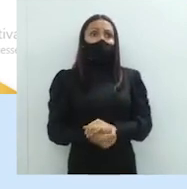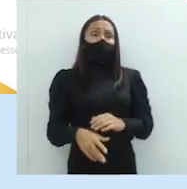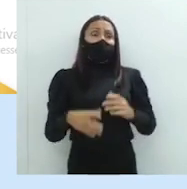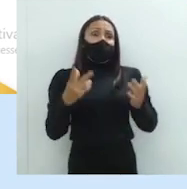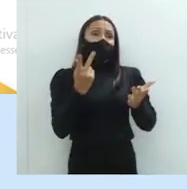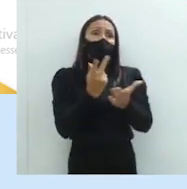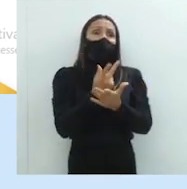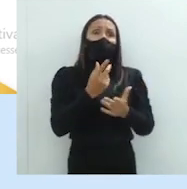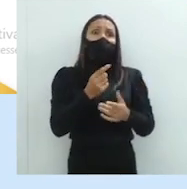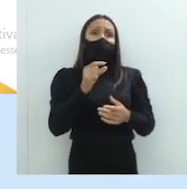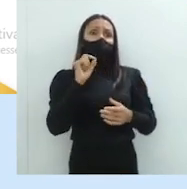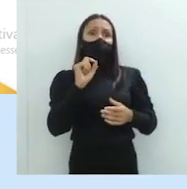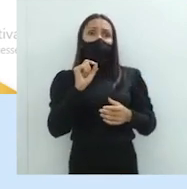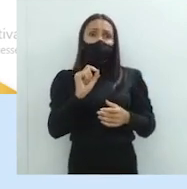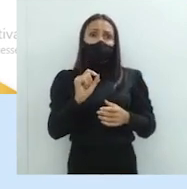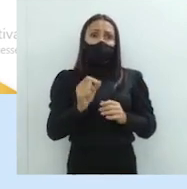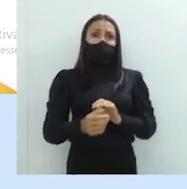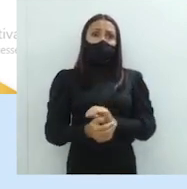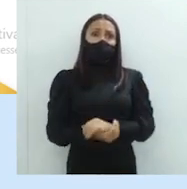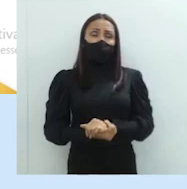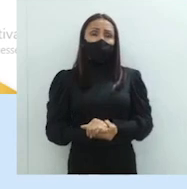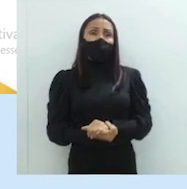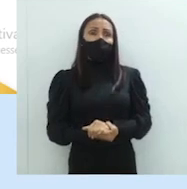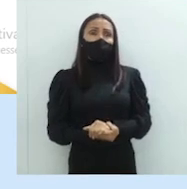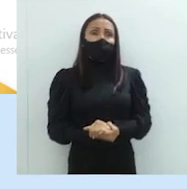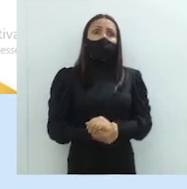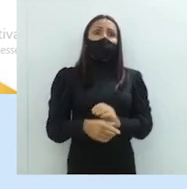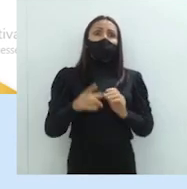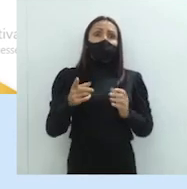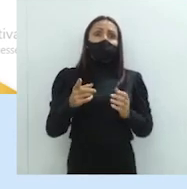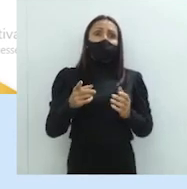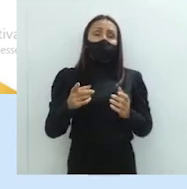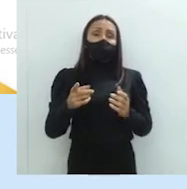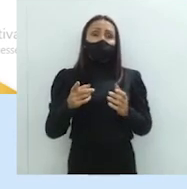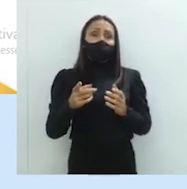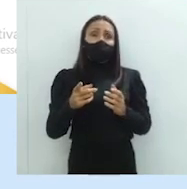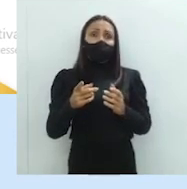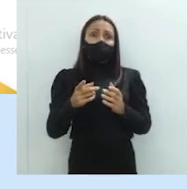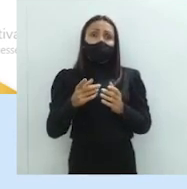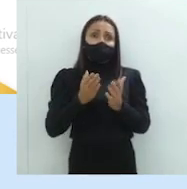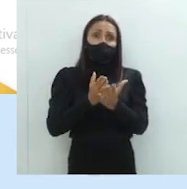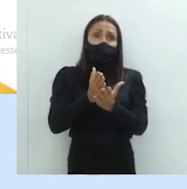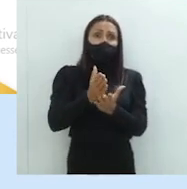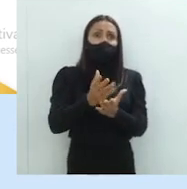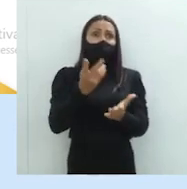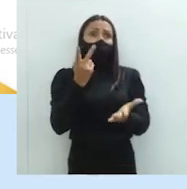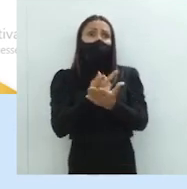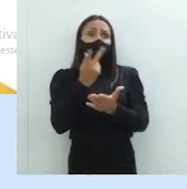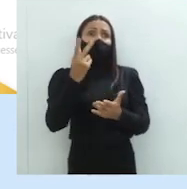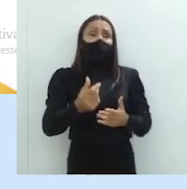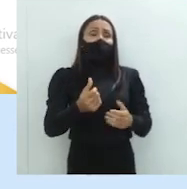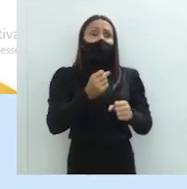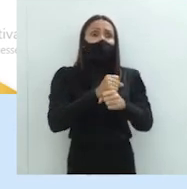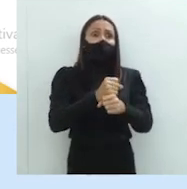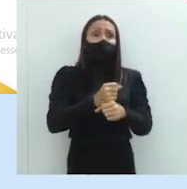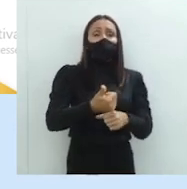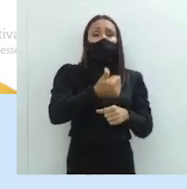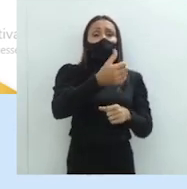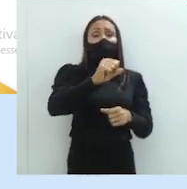que mais definiram o rumo da guerra aconteceram no ano de